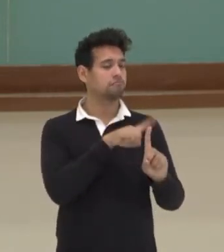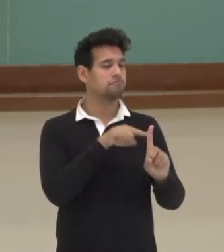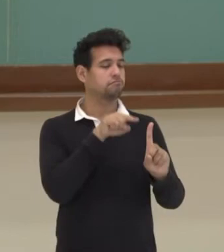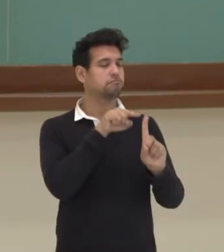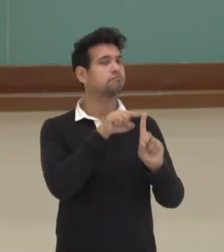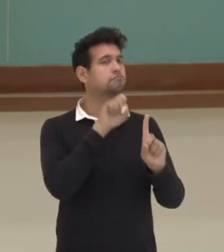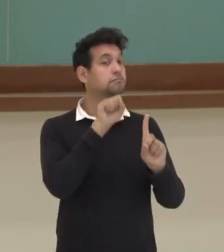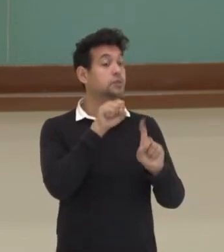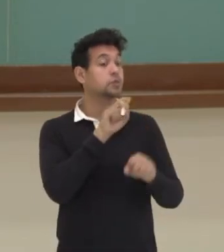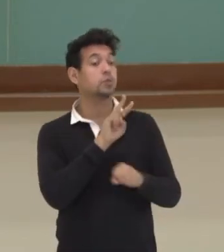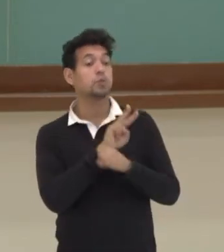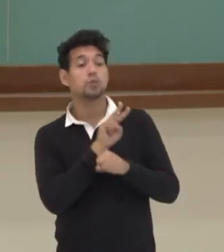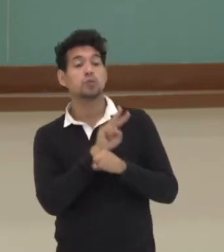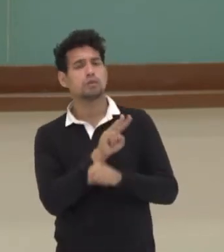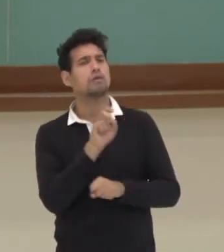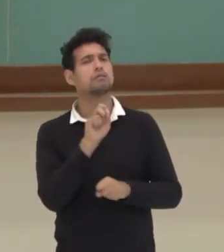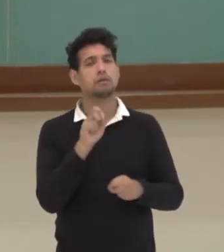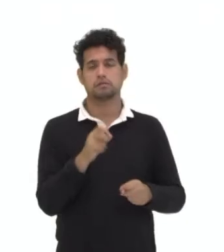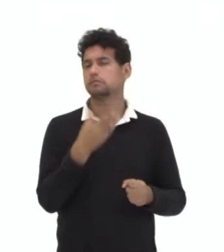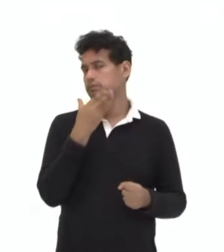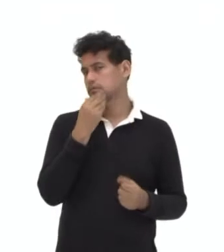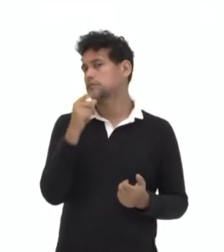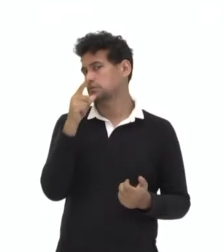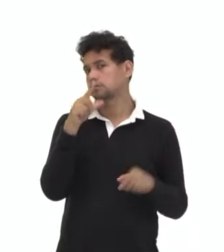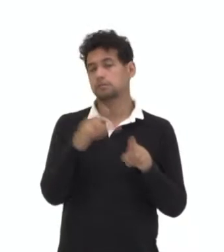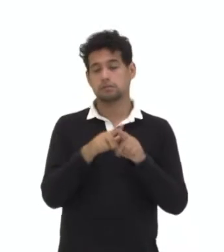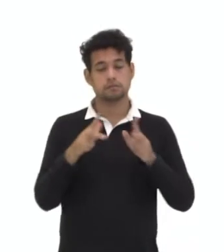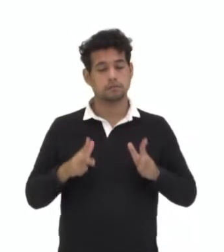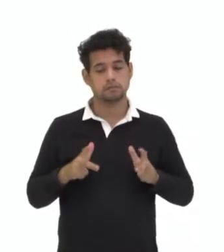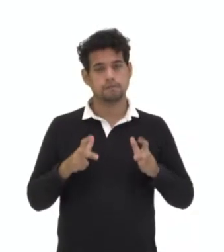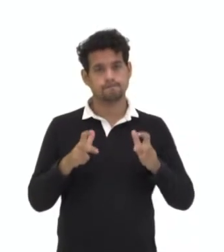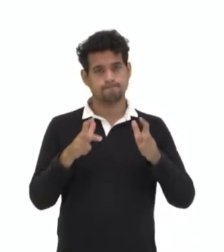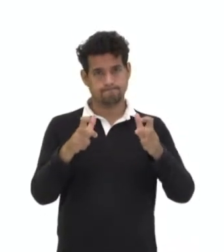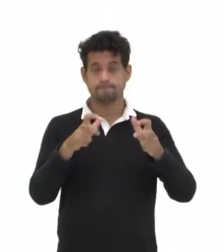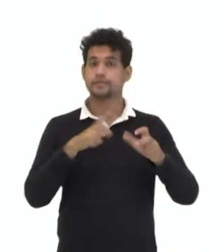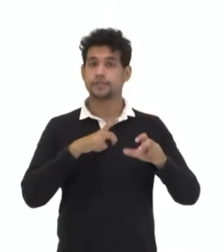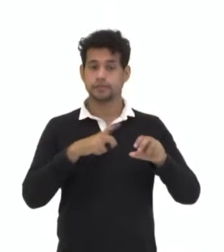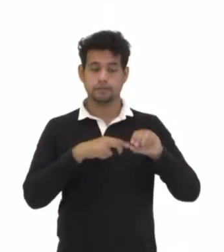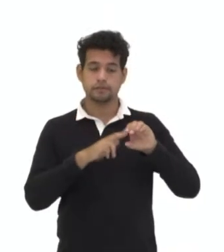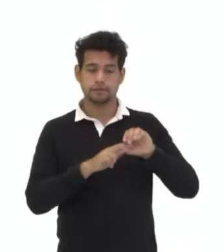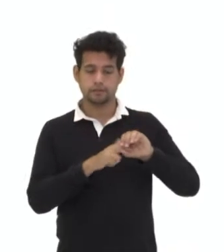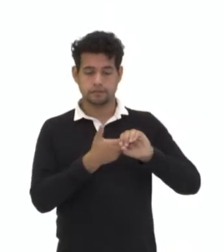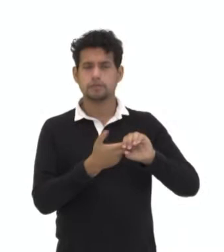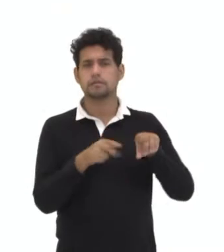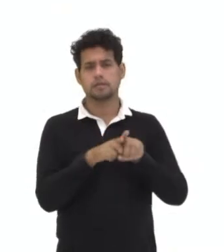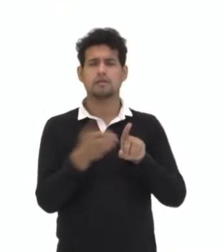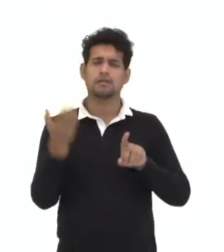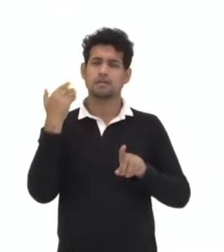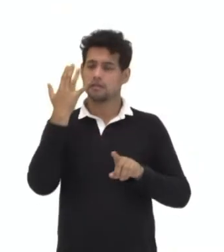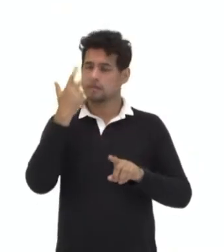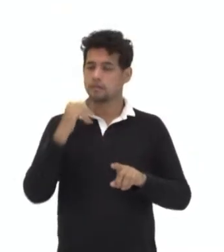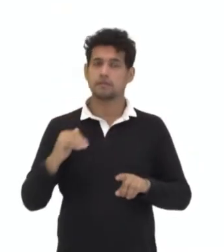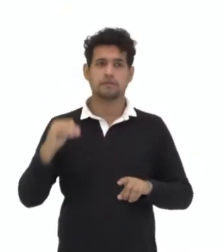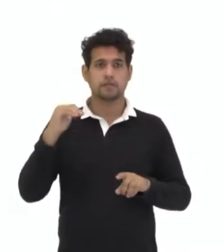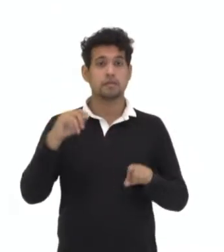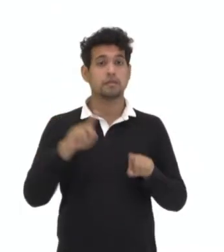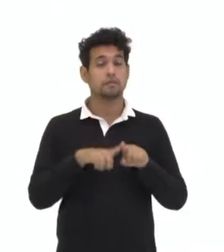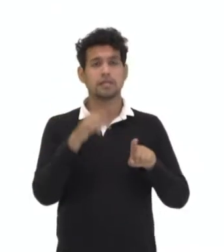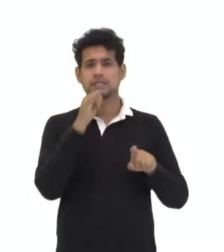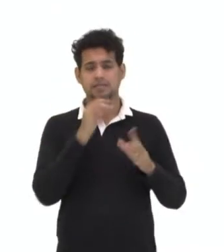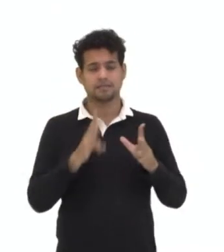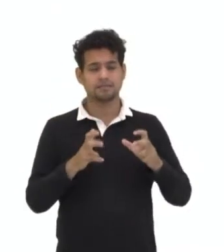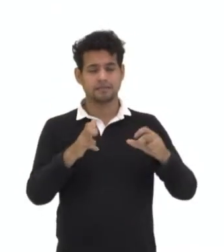da prevenção masculina do câncer de próstata, né, desde a infância. Então, o câncer de